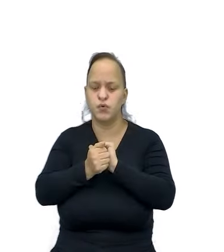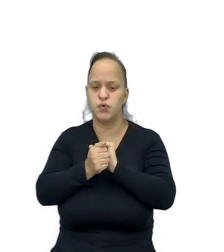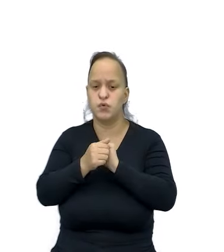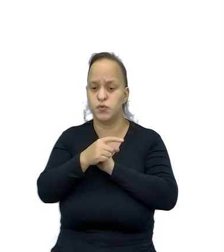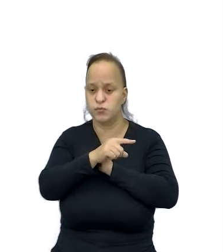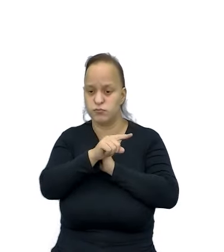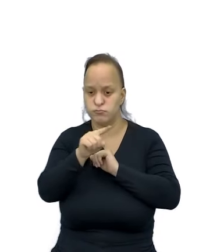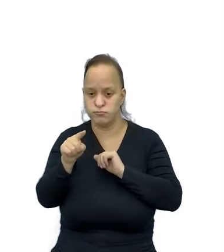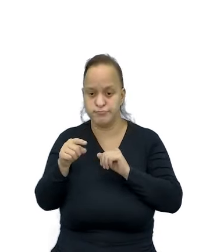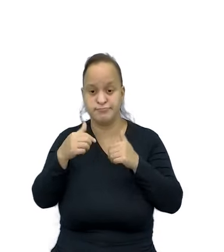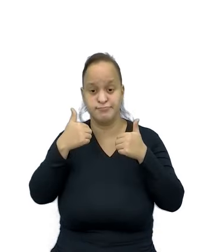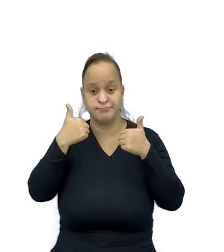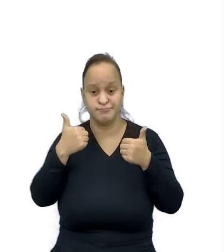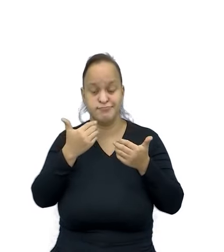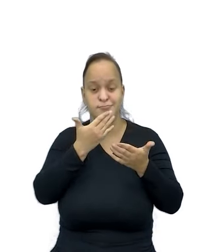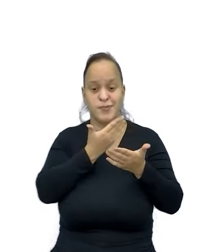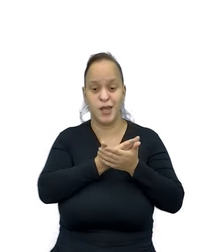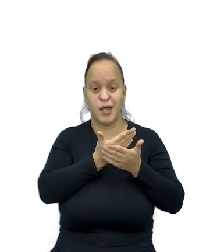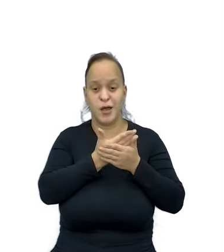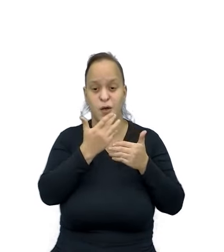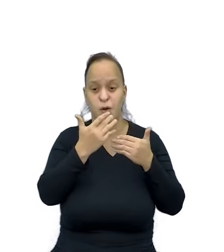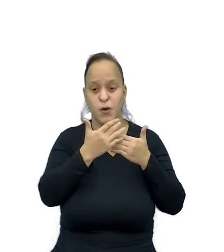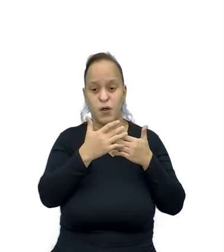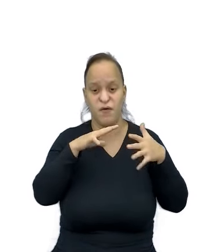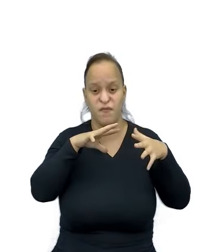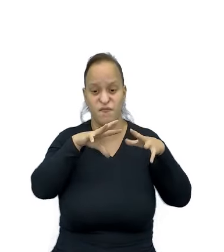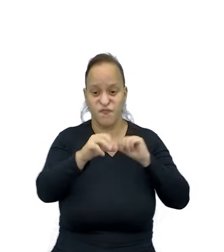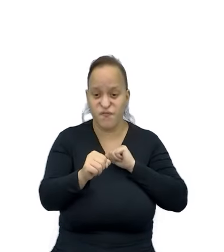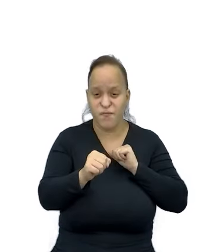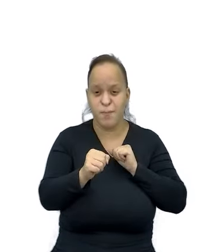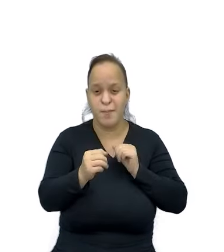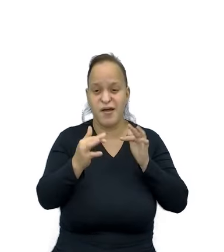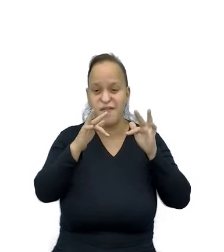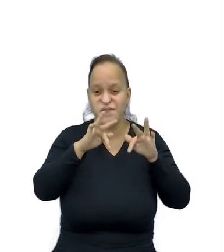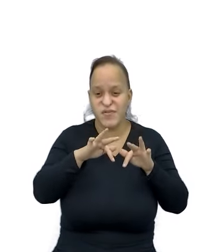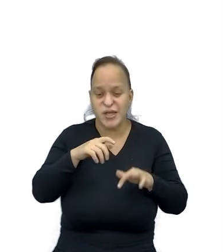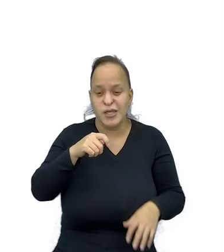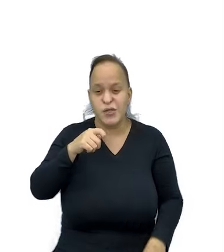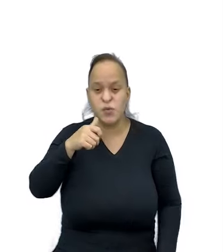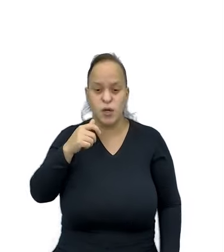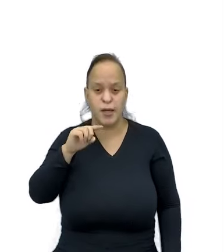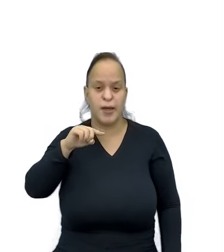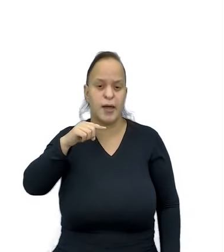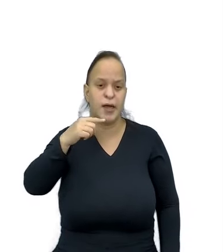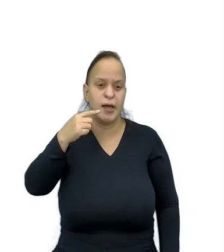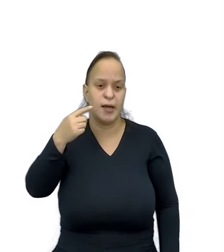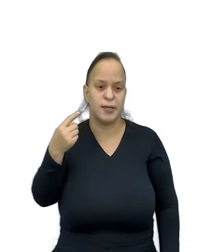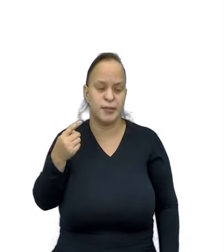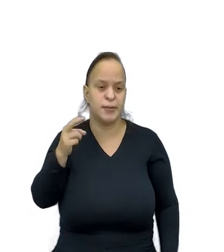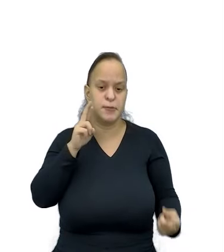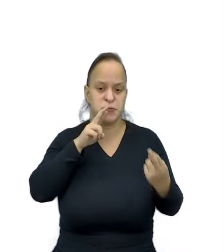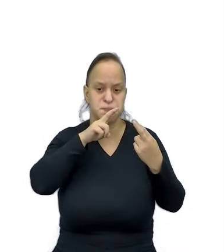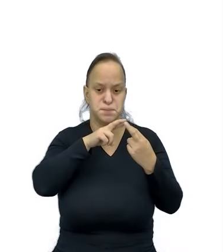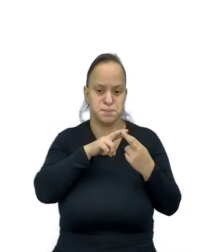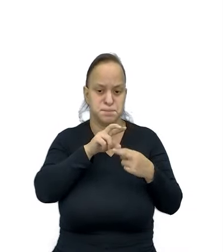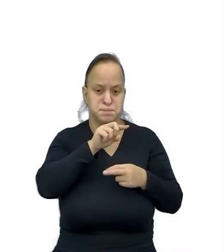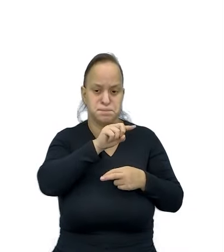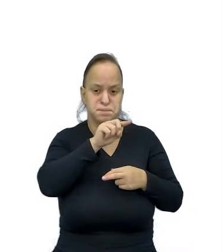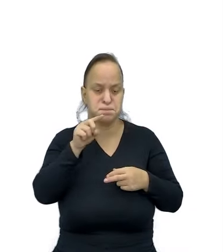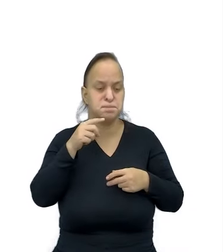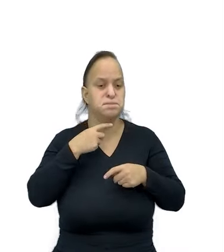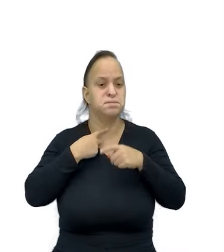vocês, certo? Então, a gente está chegando aqui ao final da nossa formação, porque aqui é a avaliação, e depois aqui as nossas bibliografias para quem quiser